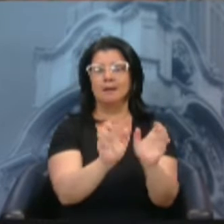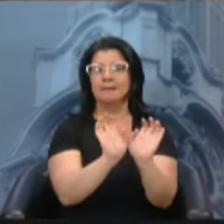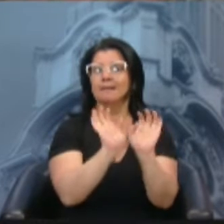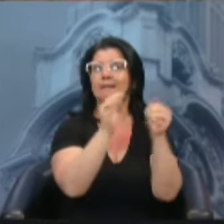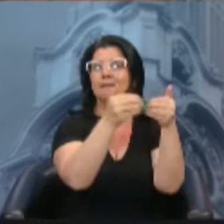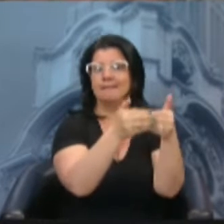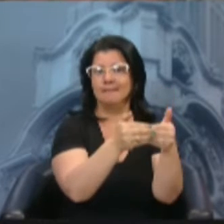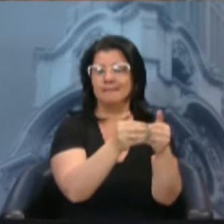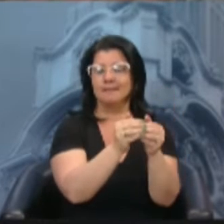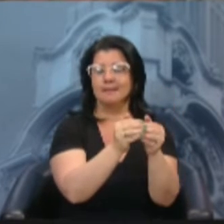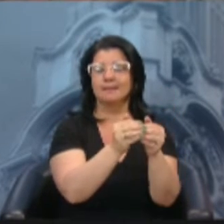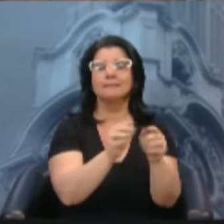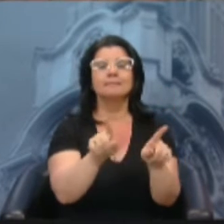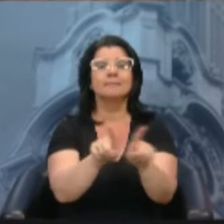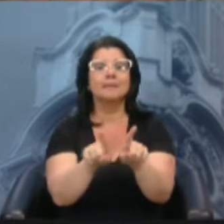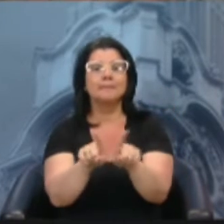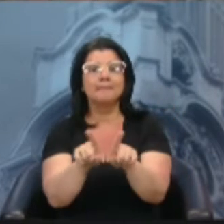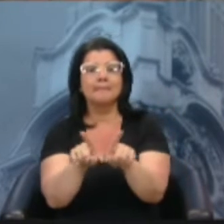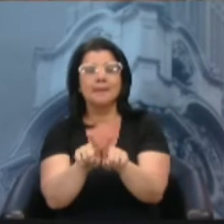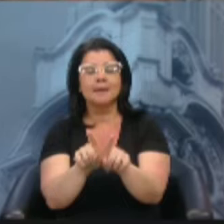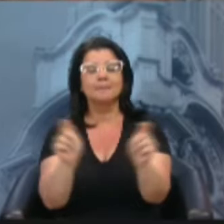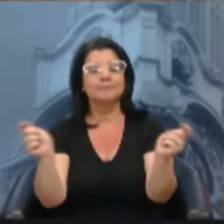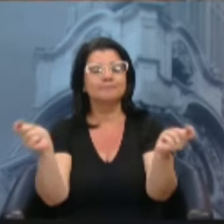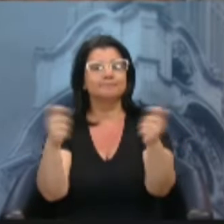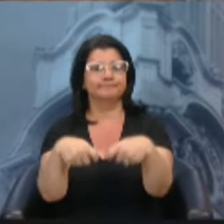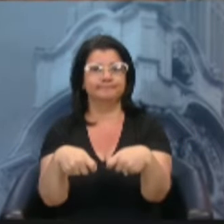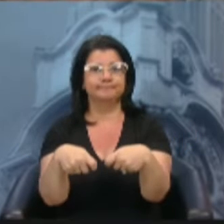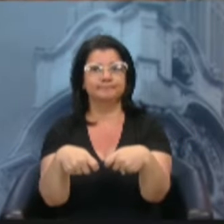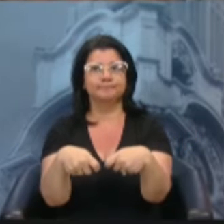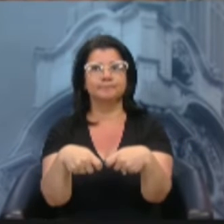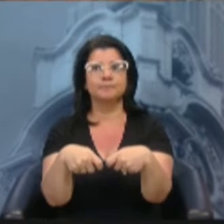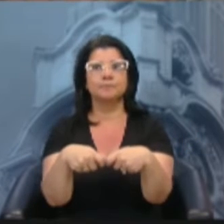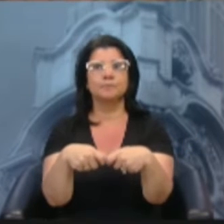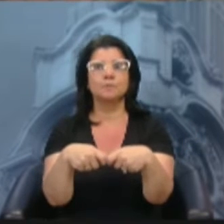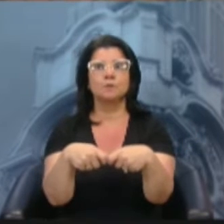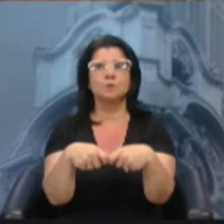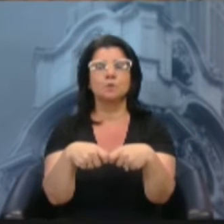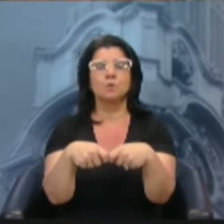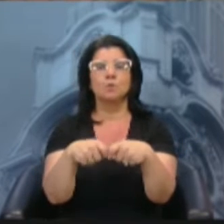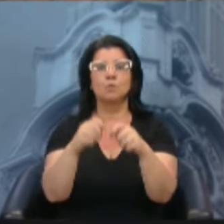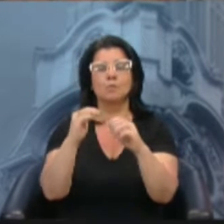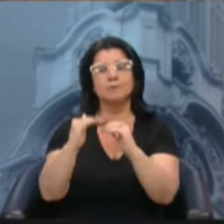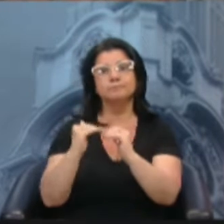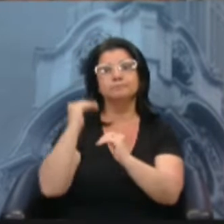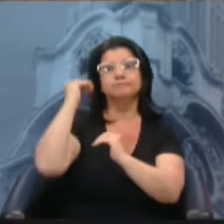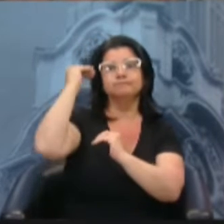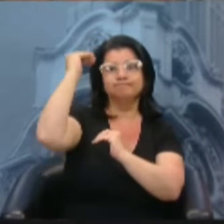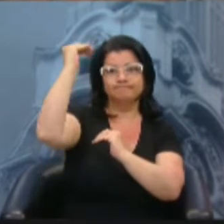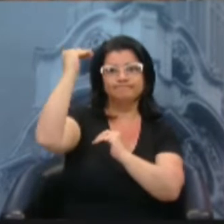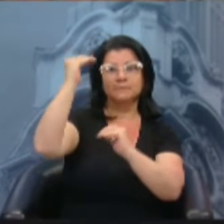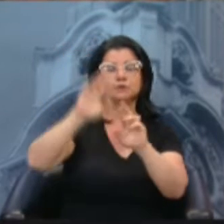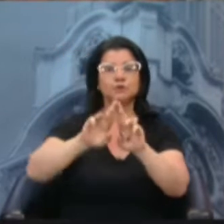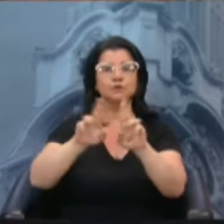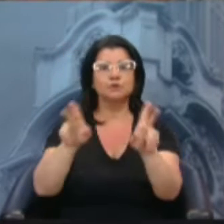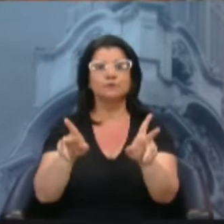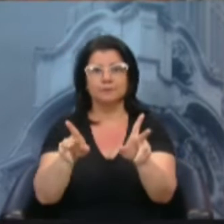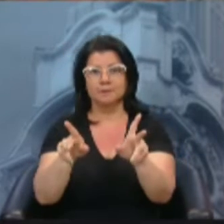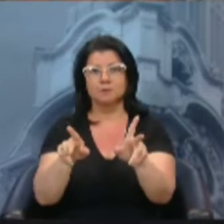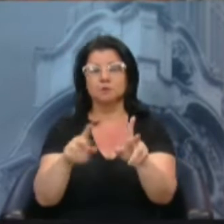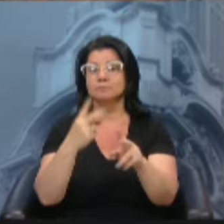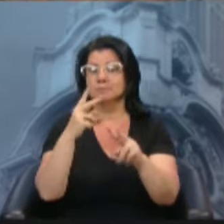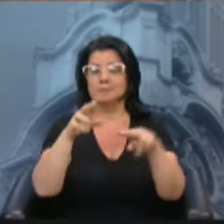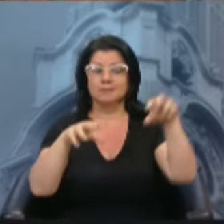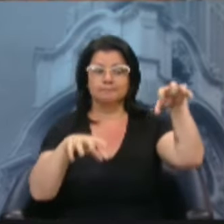Estádio Olímpico, também, né, possibilitou, né, uma altura, vamos dizer assim, diferenciada para ambas essas